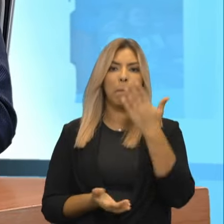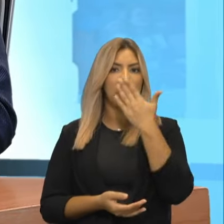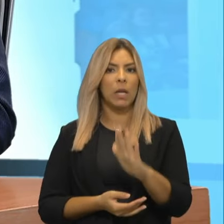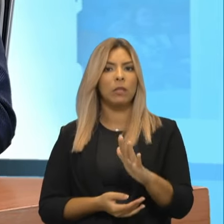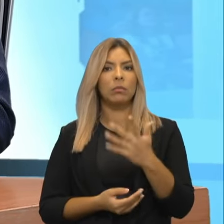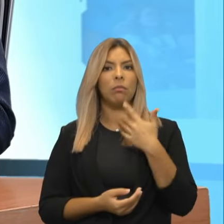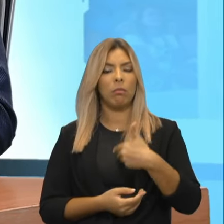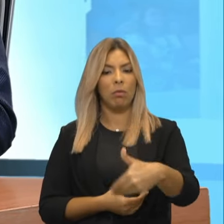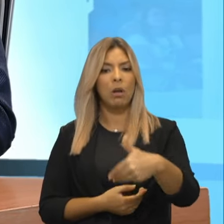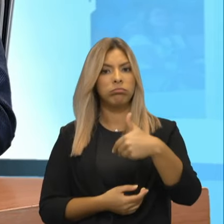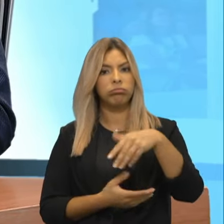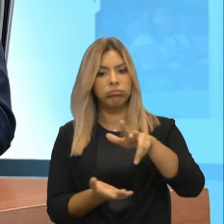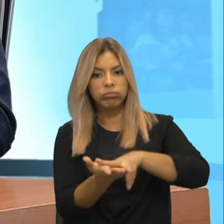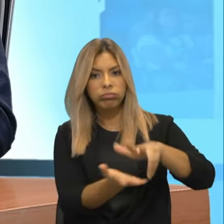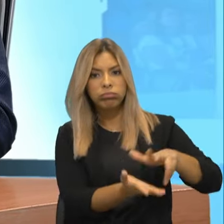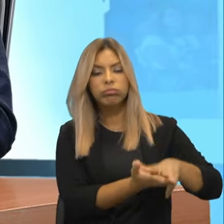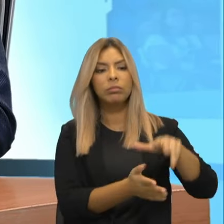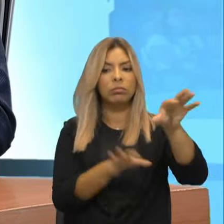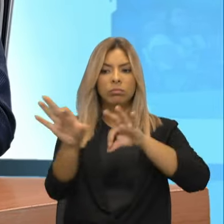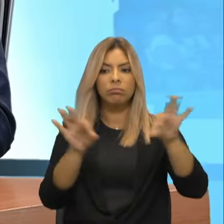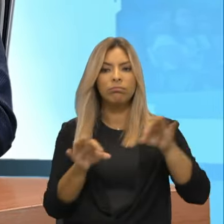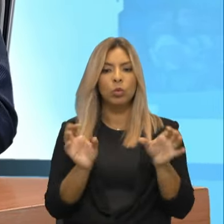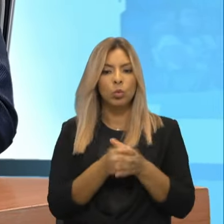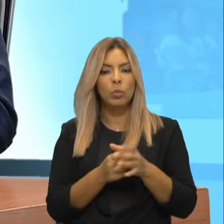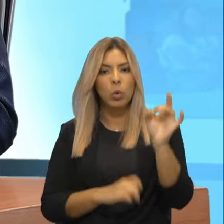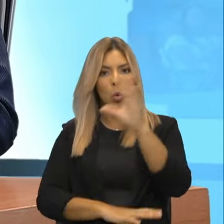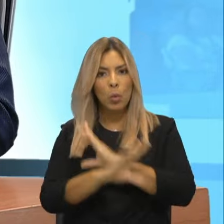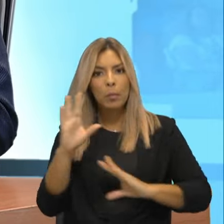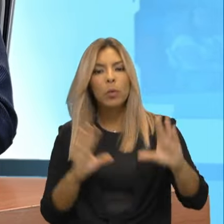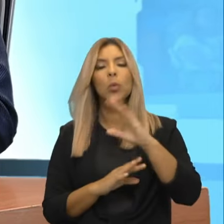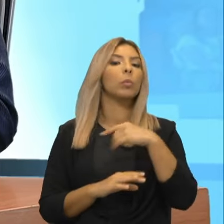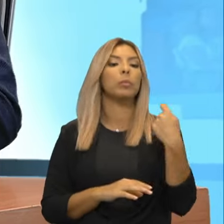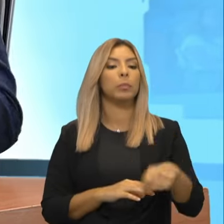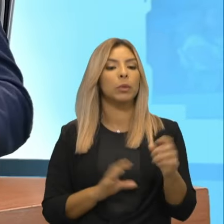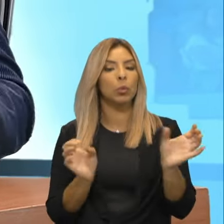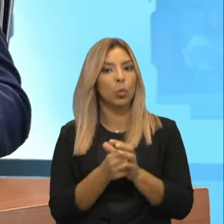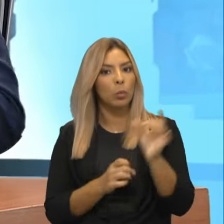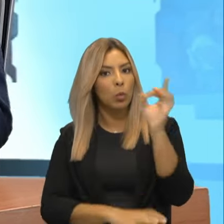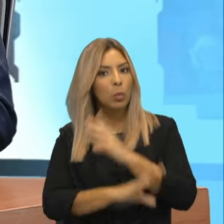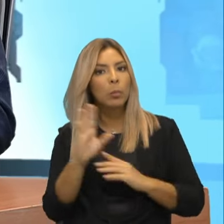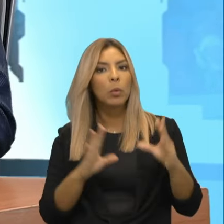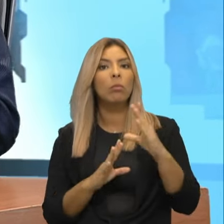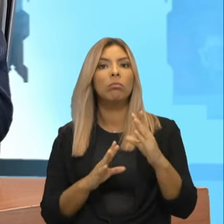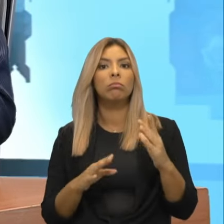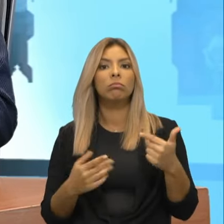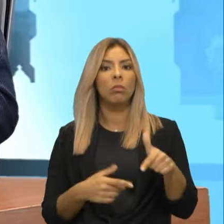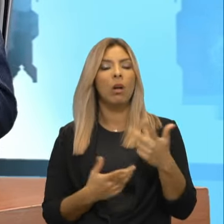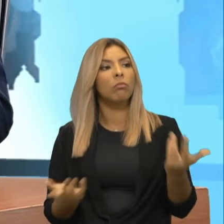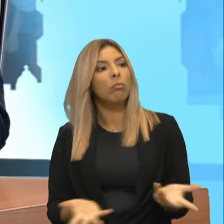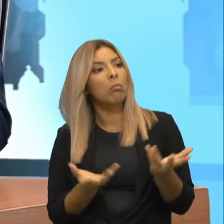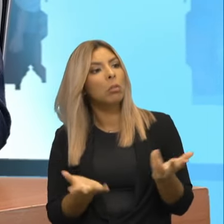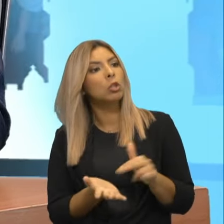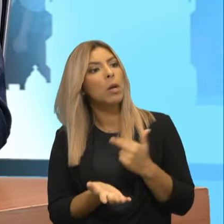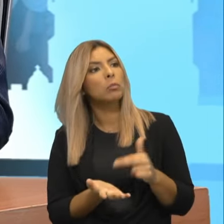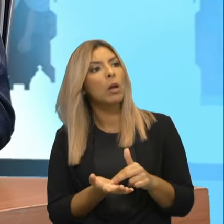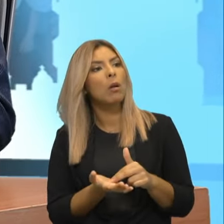comissários europeus e, portanto, as novas instituições europeias e o novo presidente do Conselho Europeu. Enquanto isso morre gente, e sobretudo no